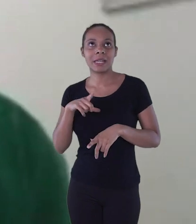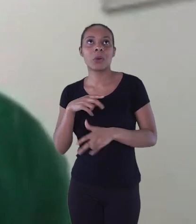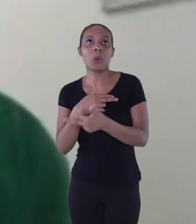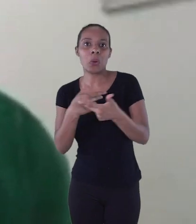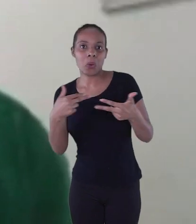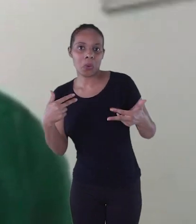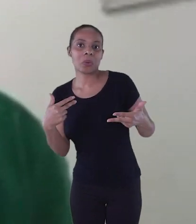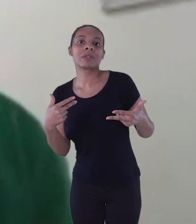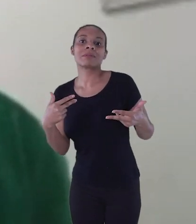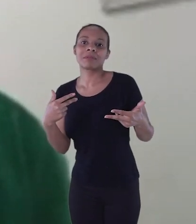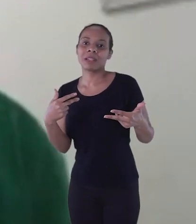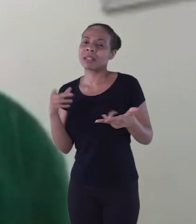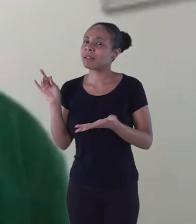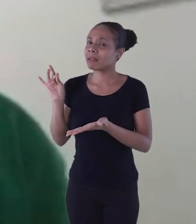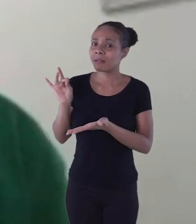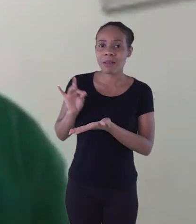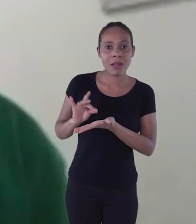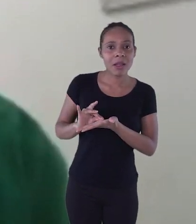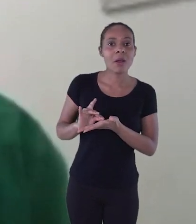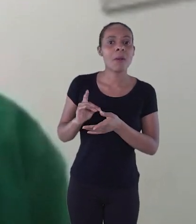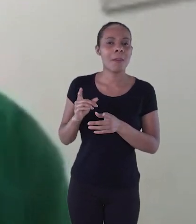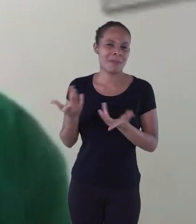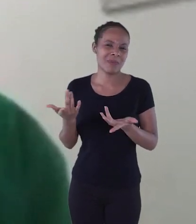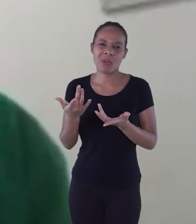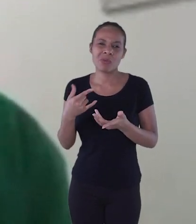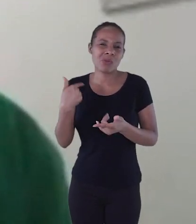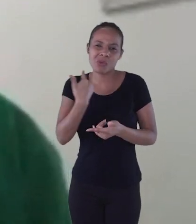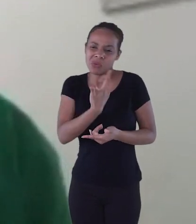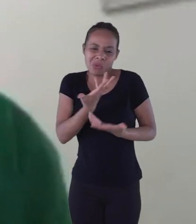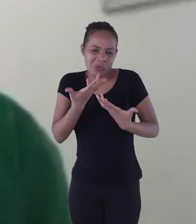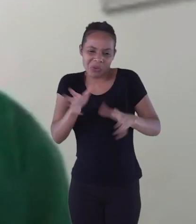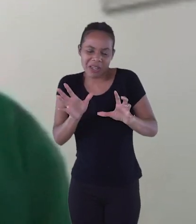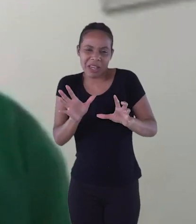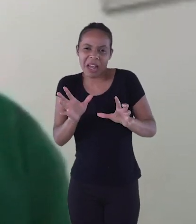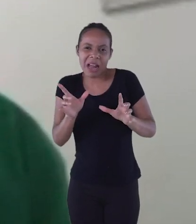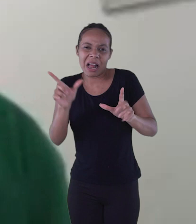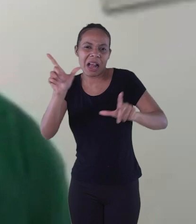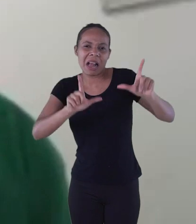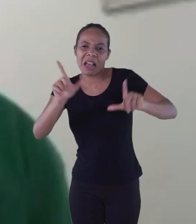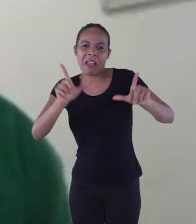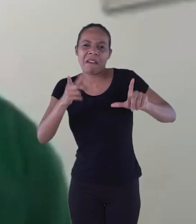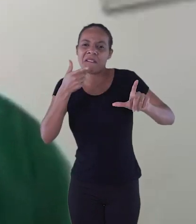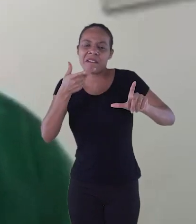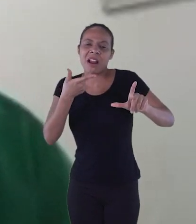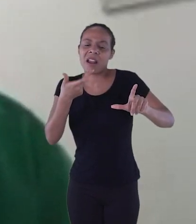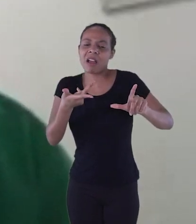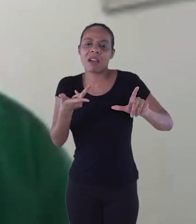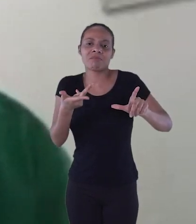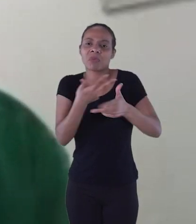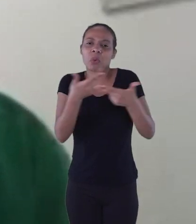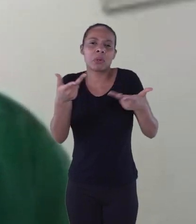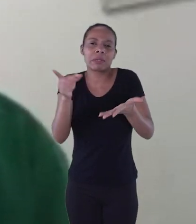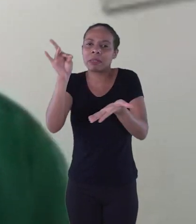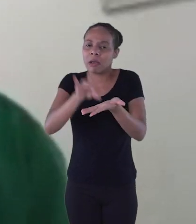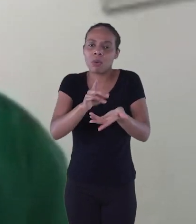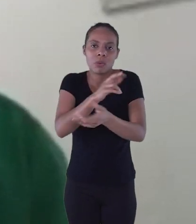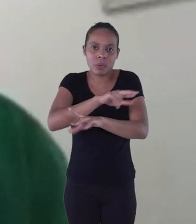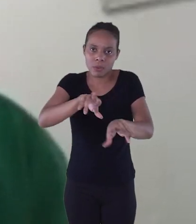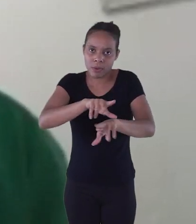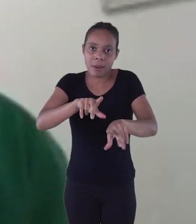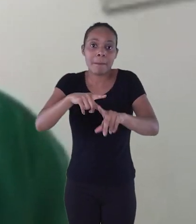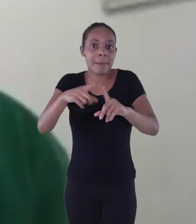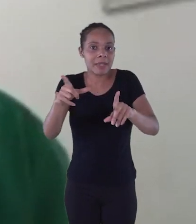propaganda enganosa. Mas a questão de transformar parte desse material em narrativas para livros